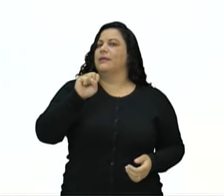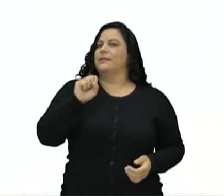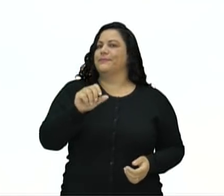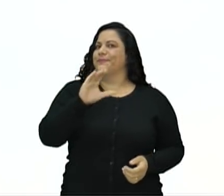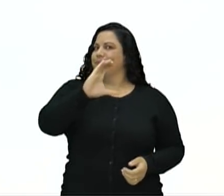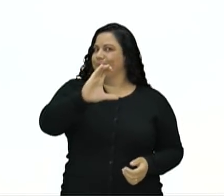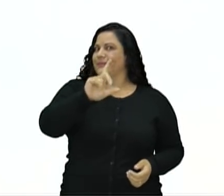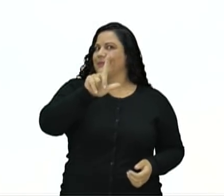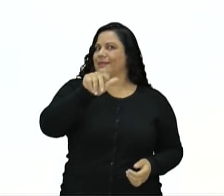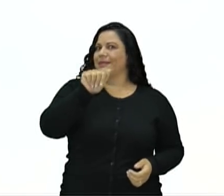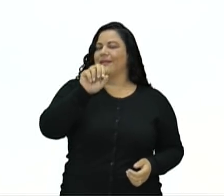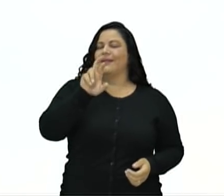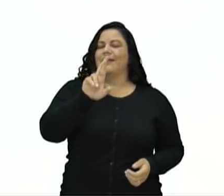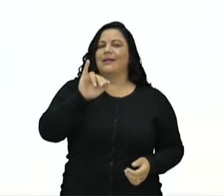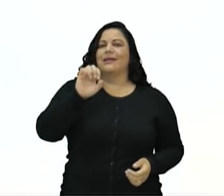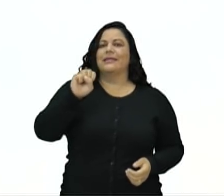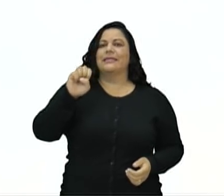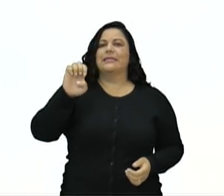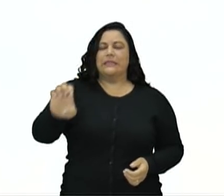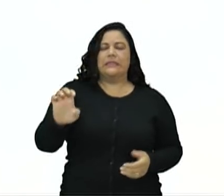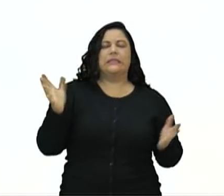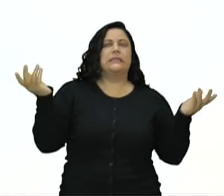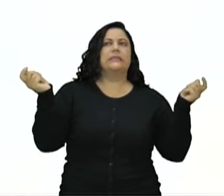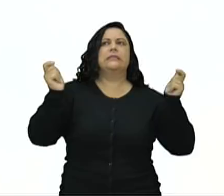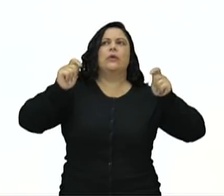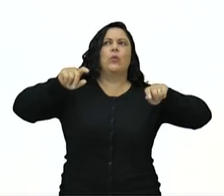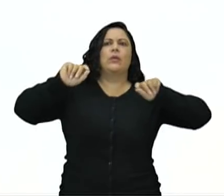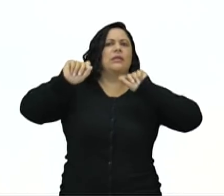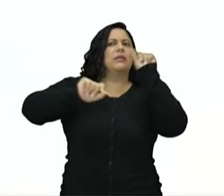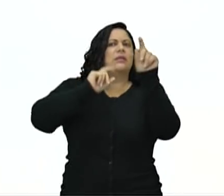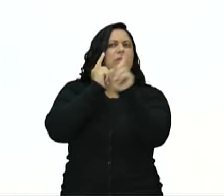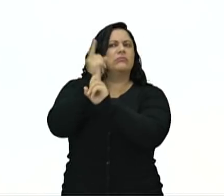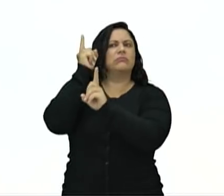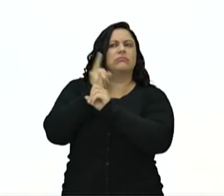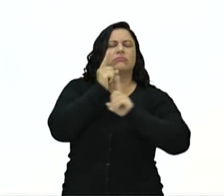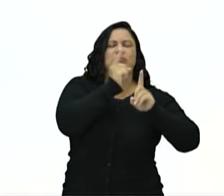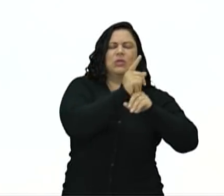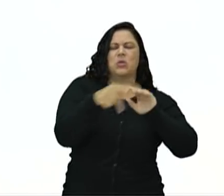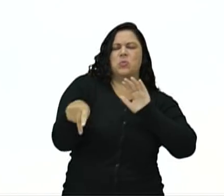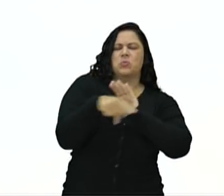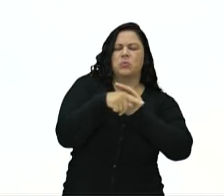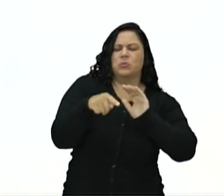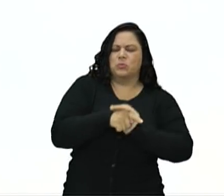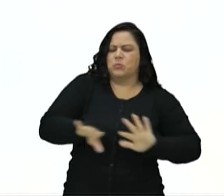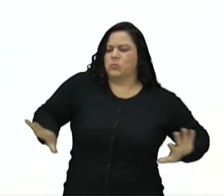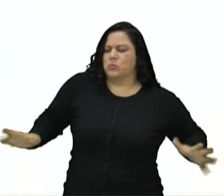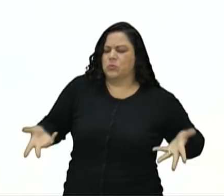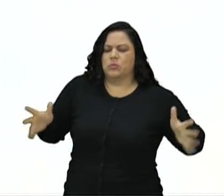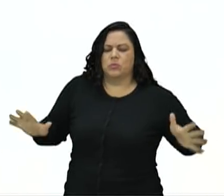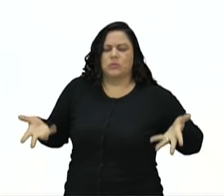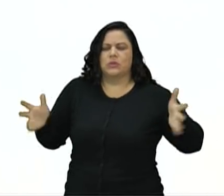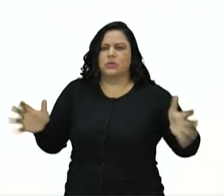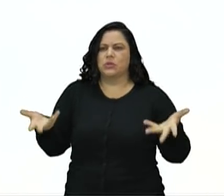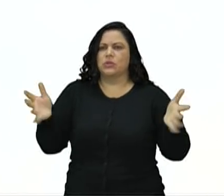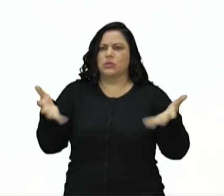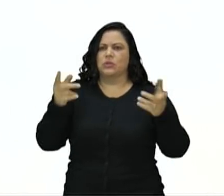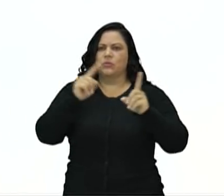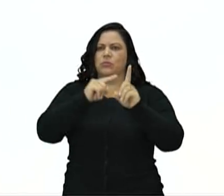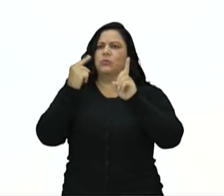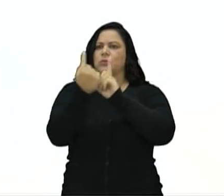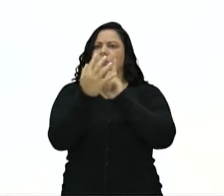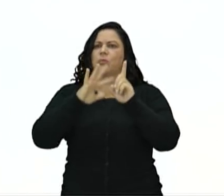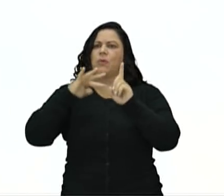significa a descoberta da própria identidade a partir de estímulo externo. As personagens, nesse momento, descobrem a